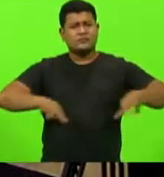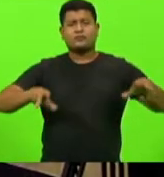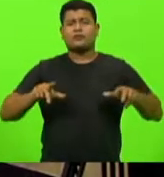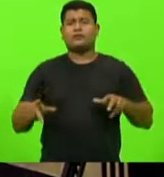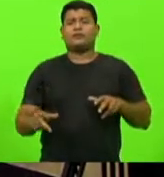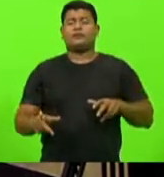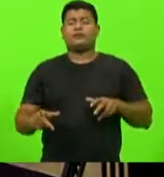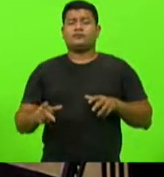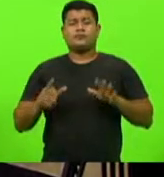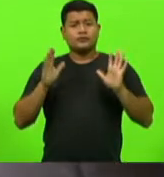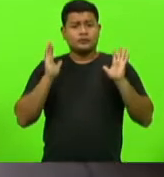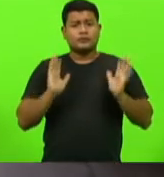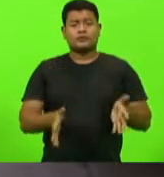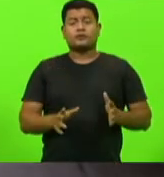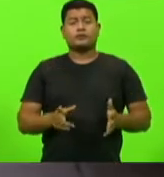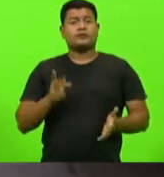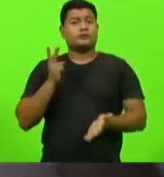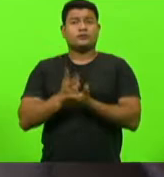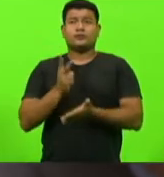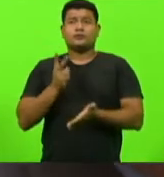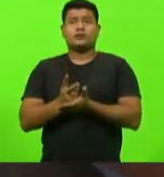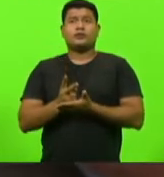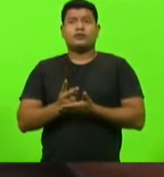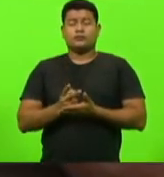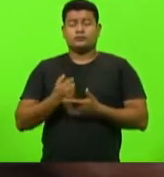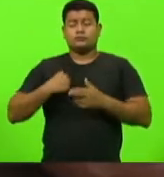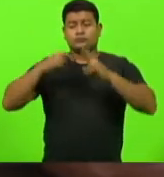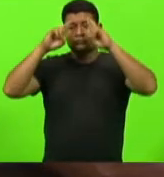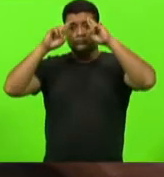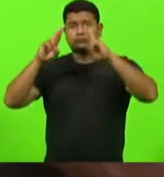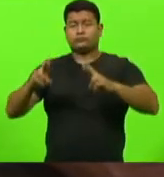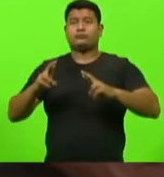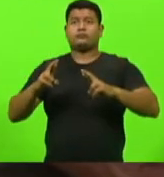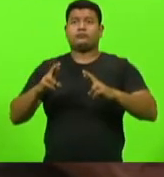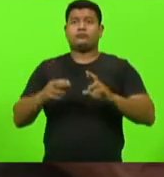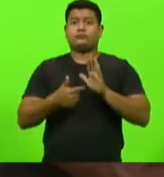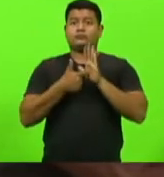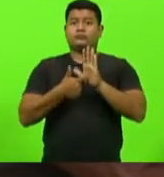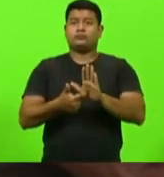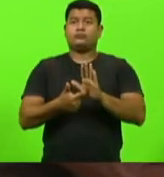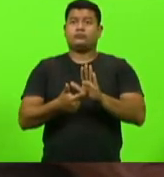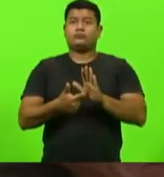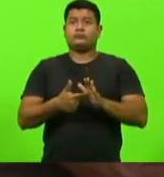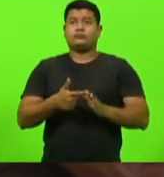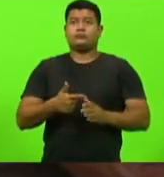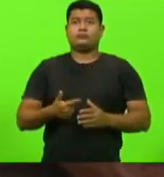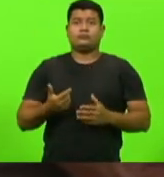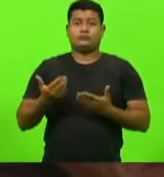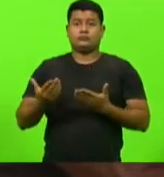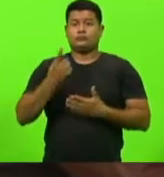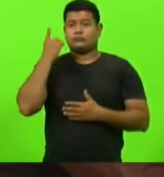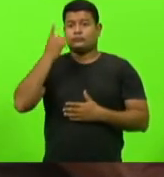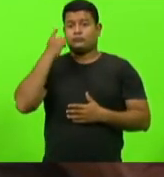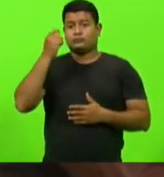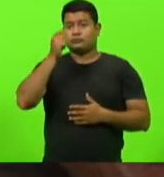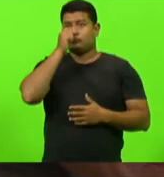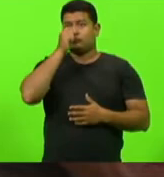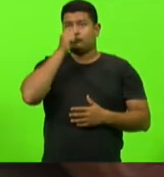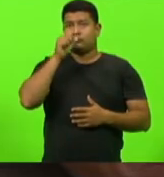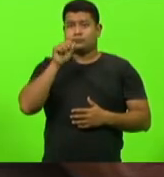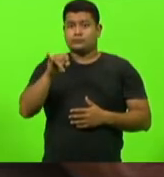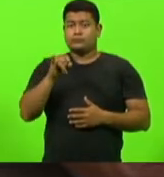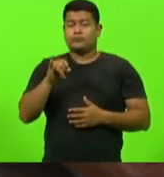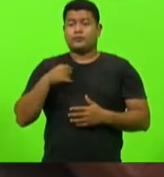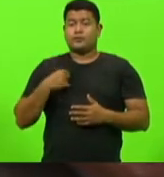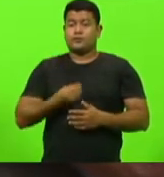plenário. E todas as vezes foi respeitado aquilo que foi a indicação do eminente deputado João Amin. Se o deputado não está presente,